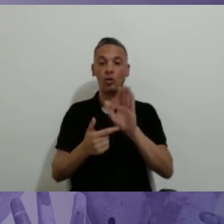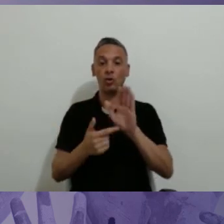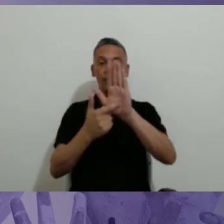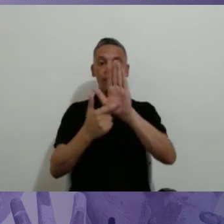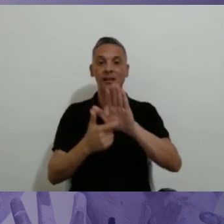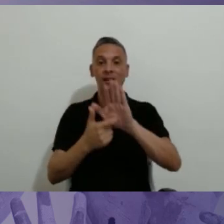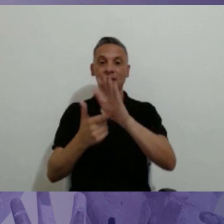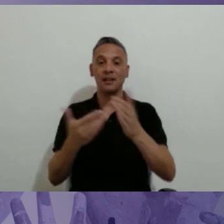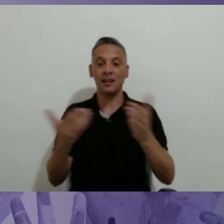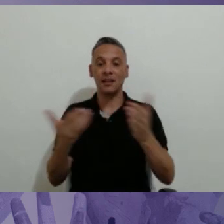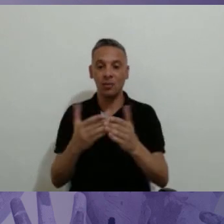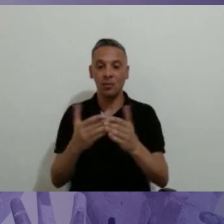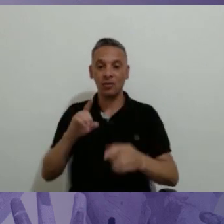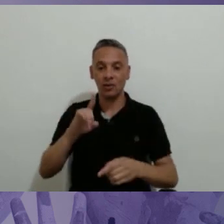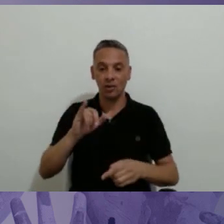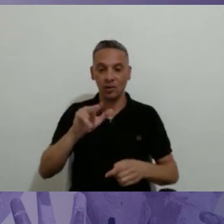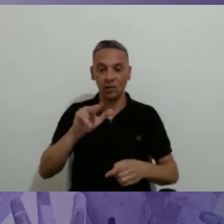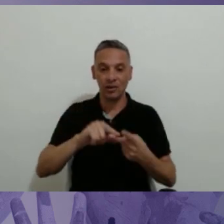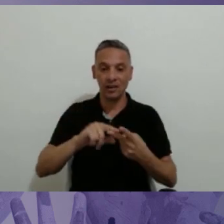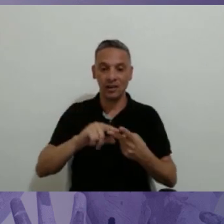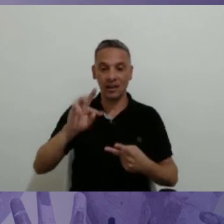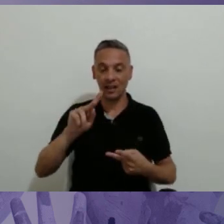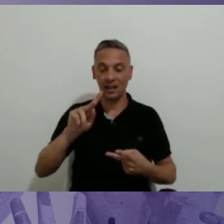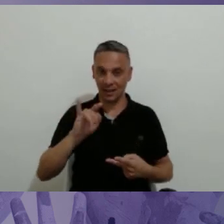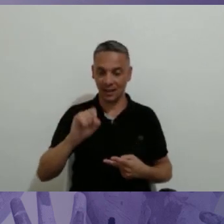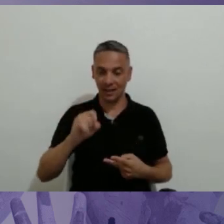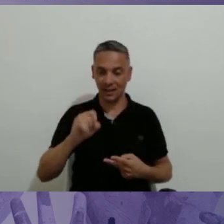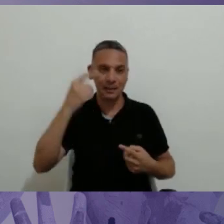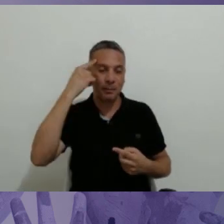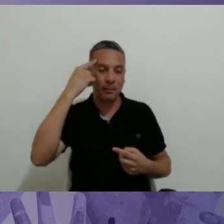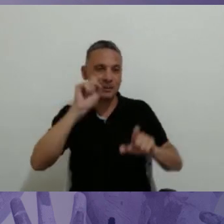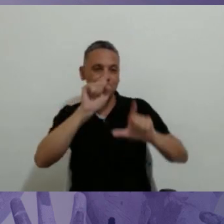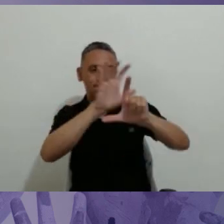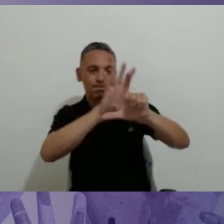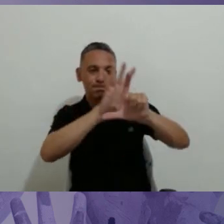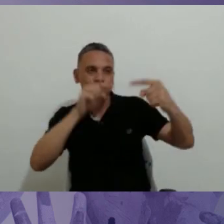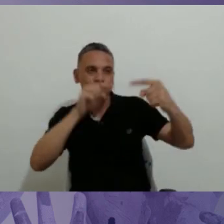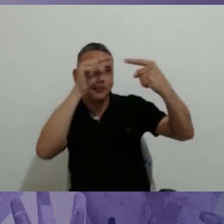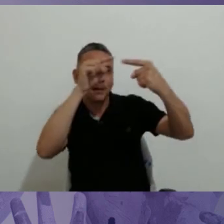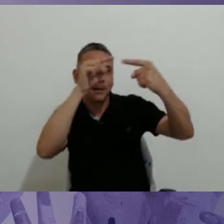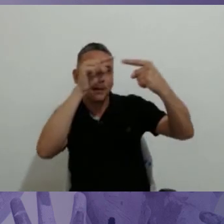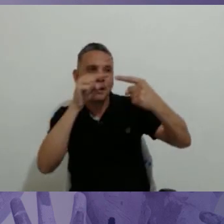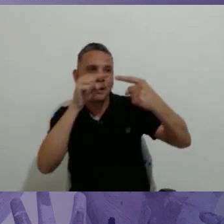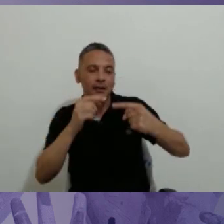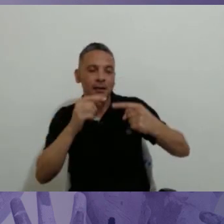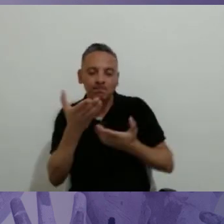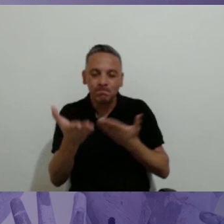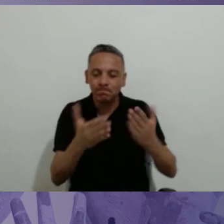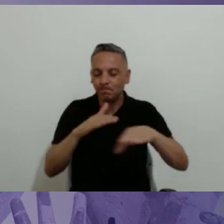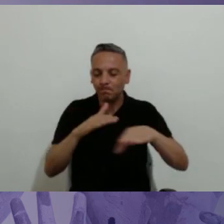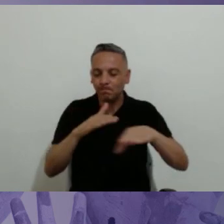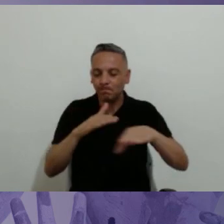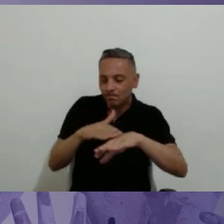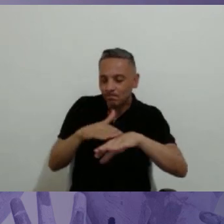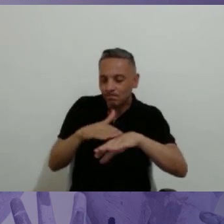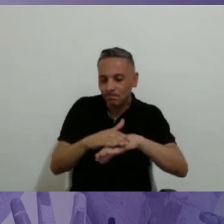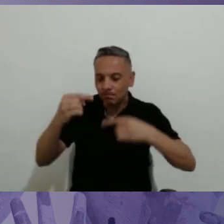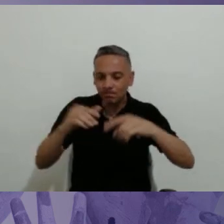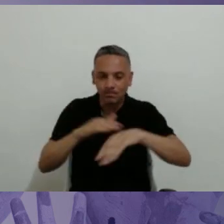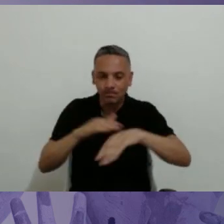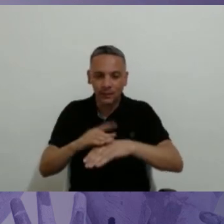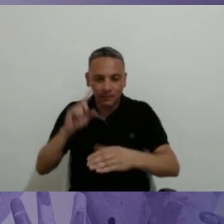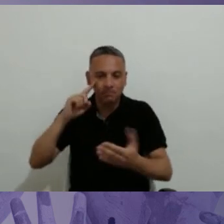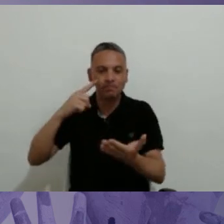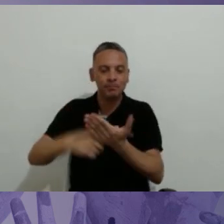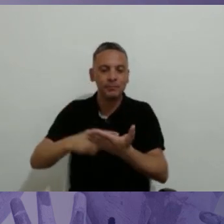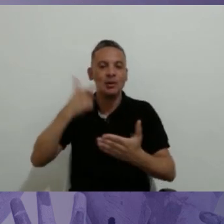por Diana foram pensadas com muito carinho, depois de muitos debates, de muitas discussões, e foram executadas